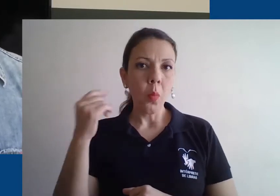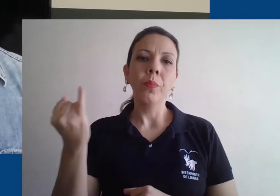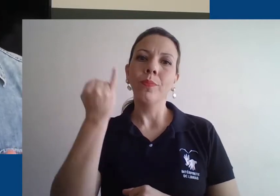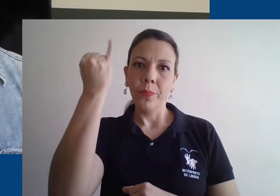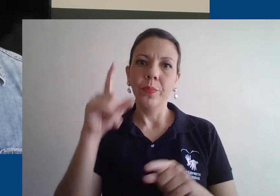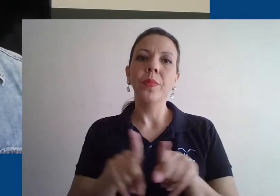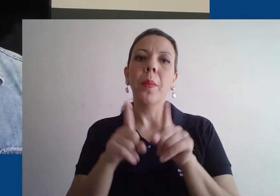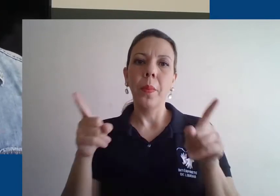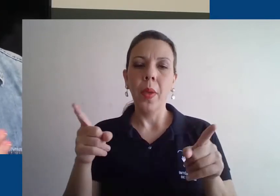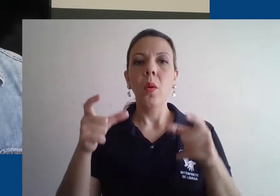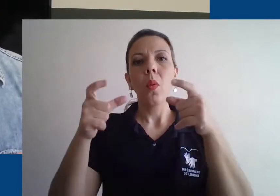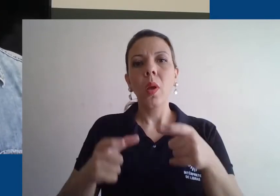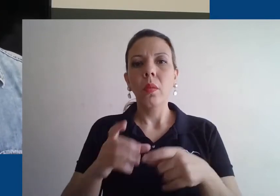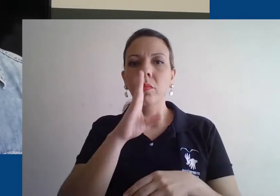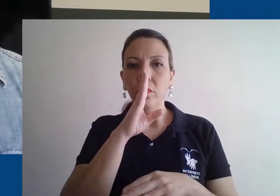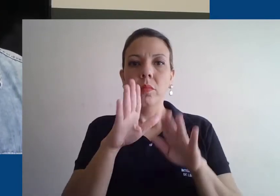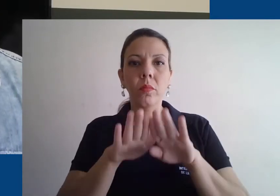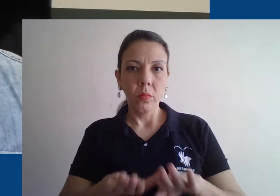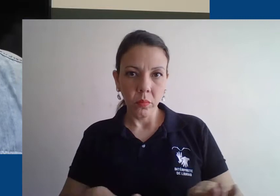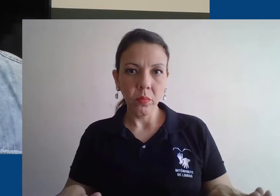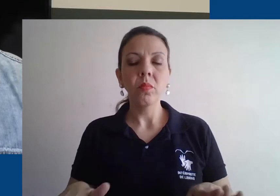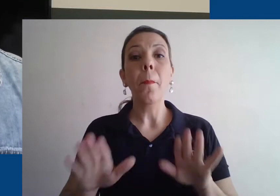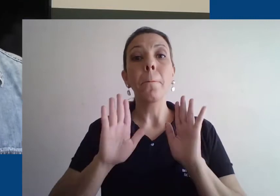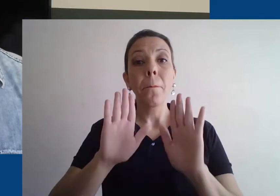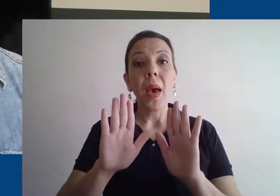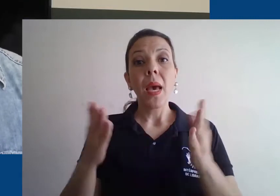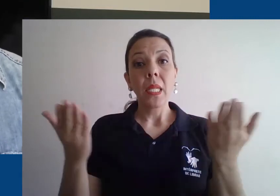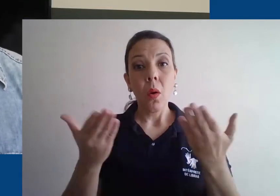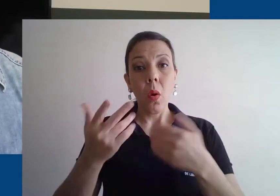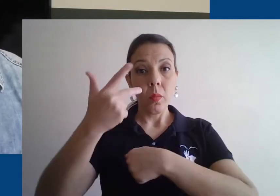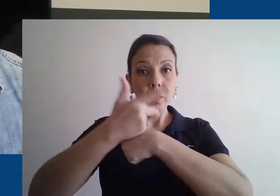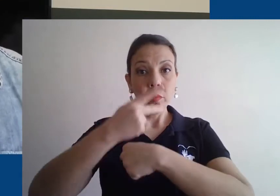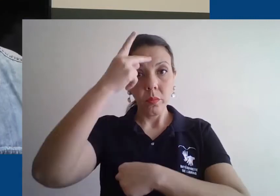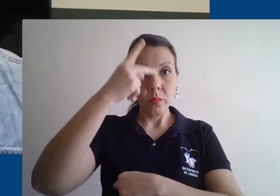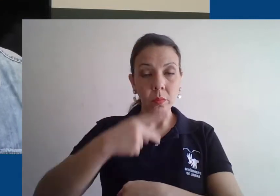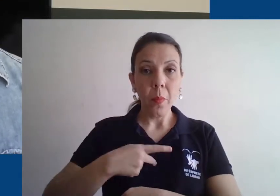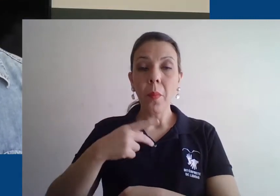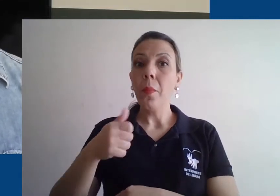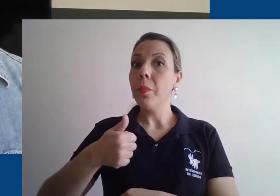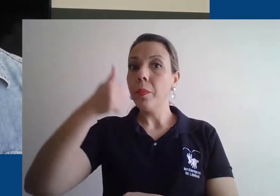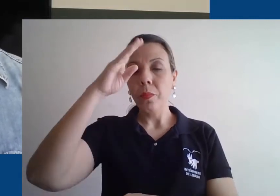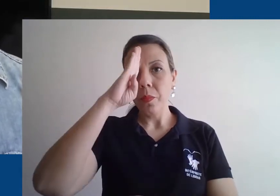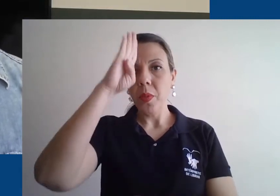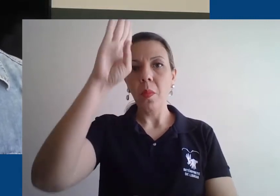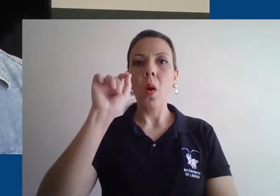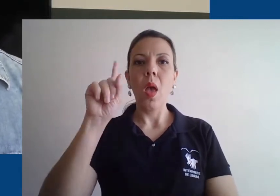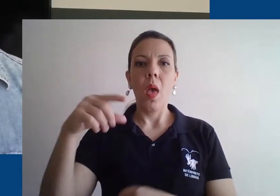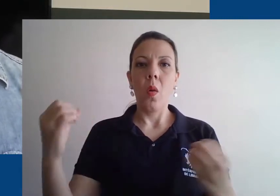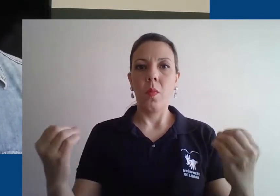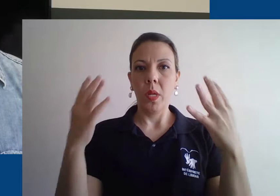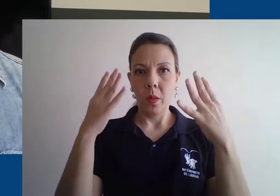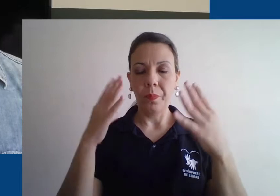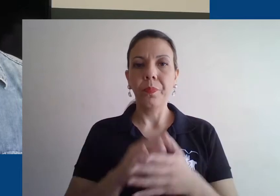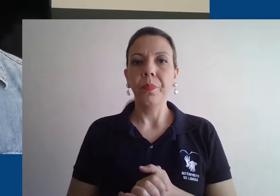na autogravação, nesse tópico aqui agora, além do som, a gente tem que focar bastante nessa parte da iluminação. A primeira opção que eu vou passar para vocês,